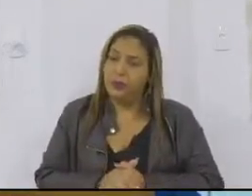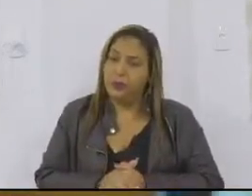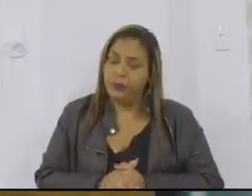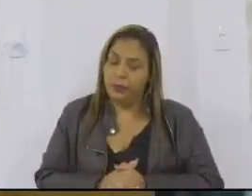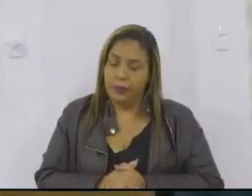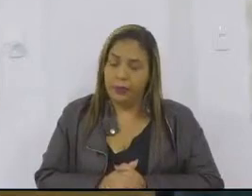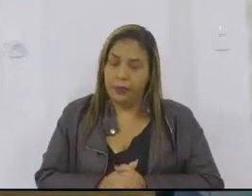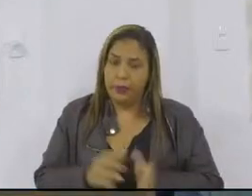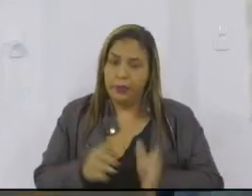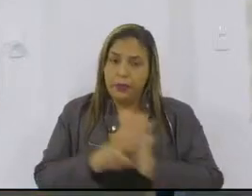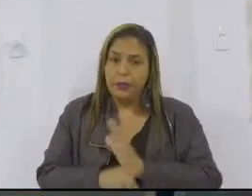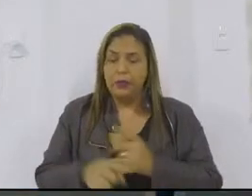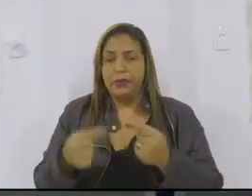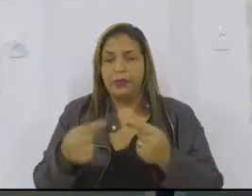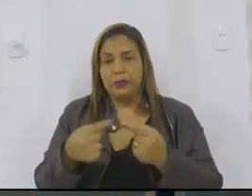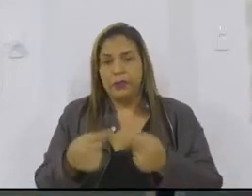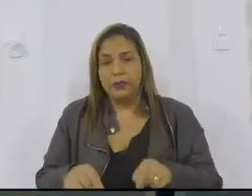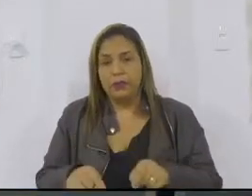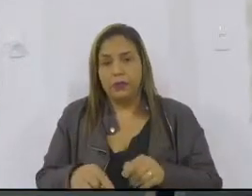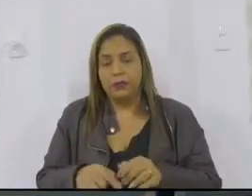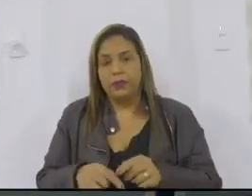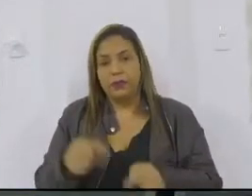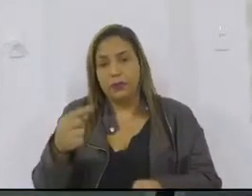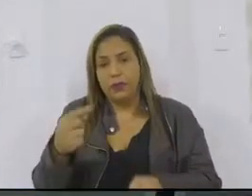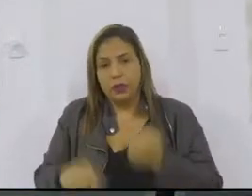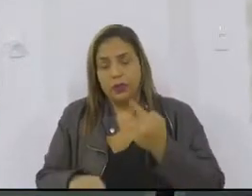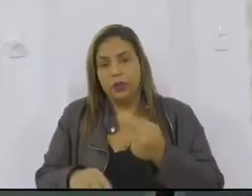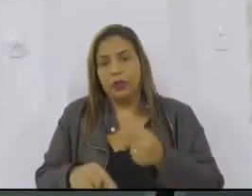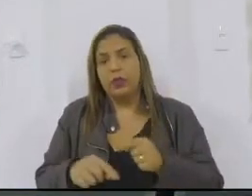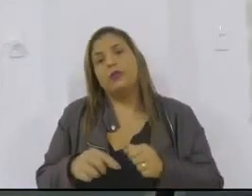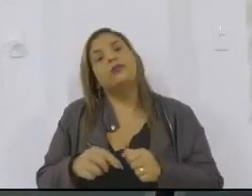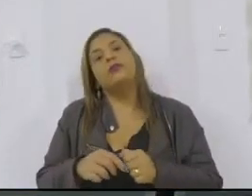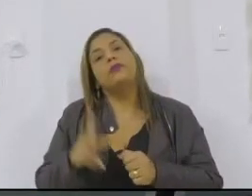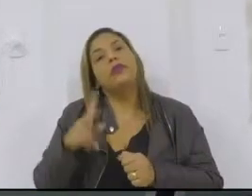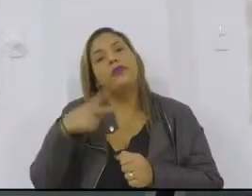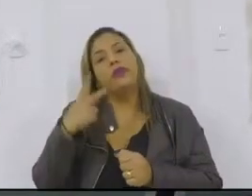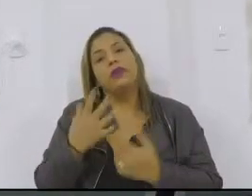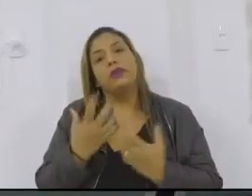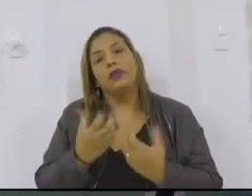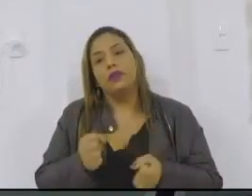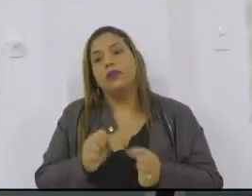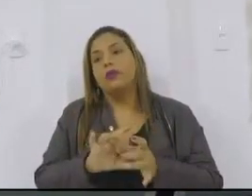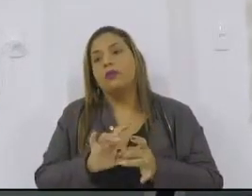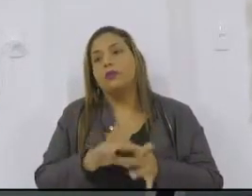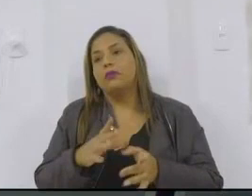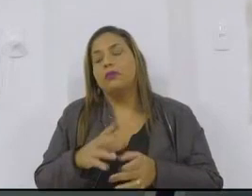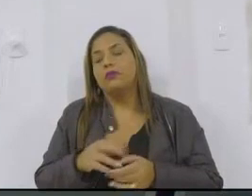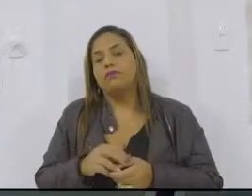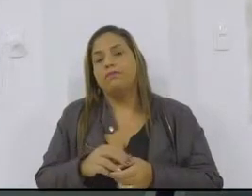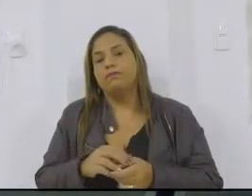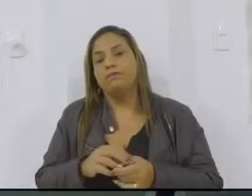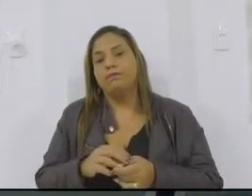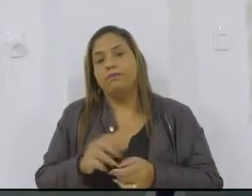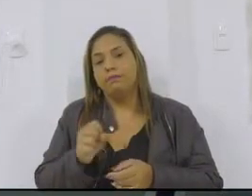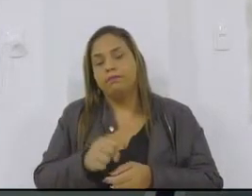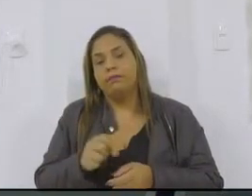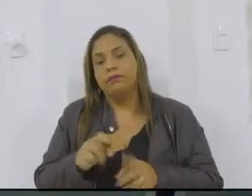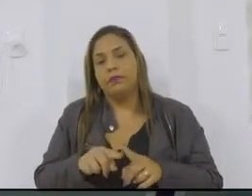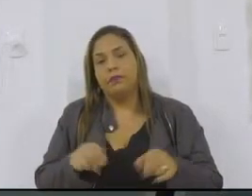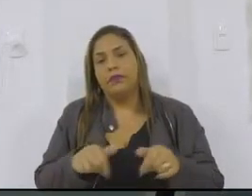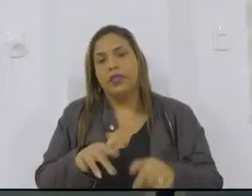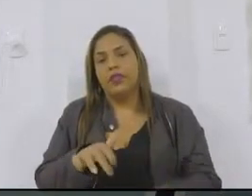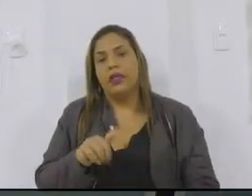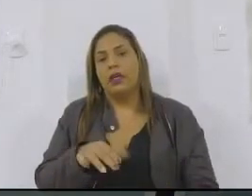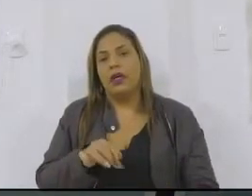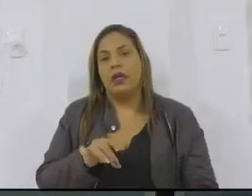Em discussão, em votação, os vereadores que aprovam, permaneça como se encontram, aprovado. O gabinete do vereador Leandro